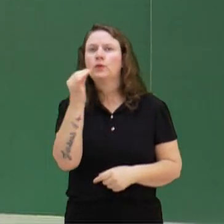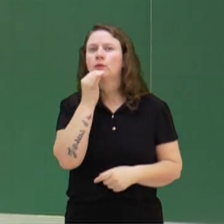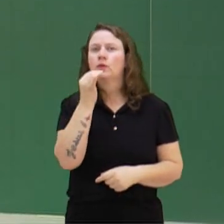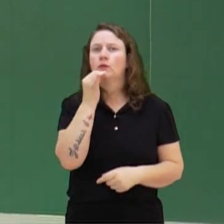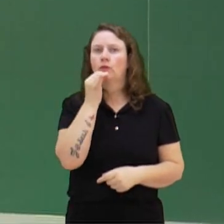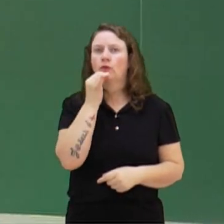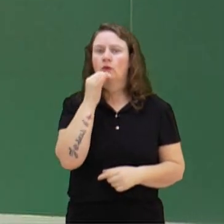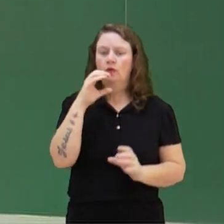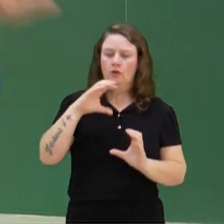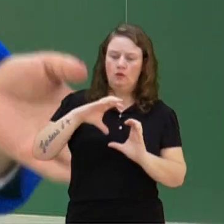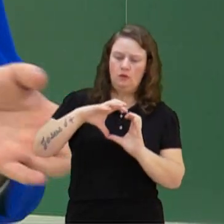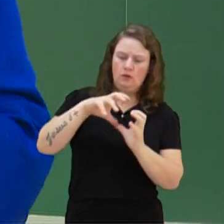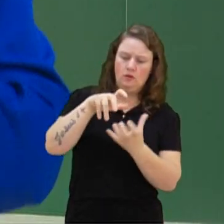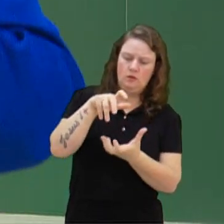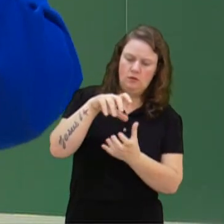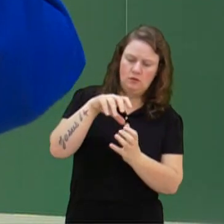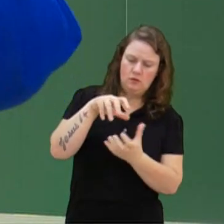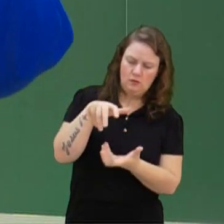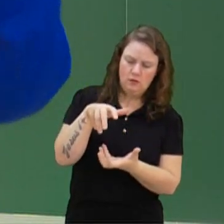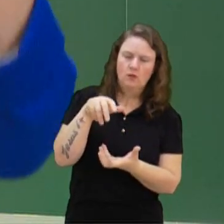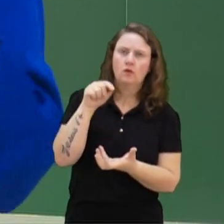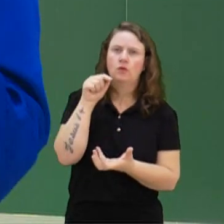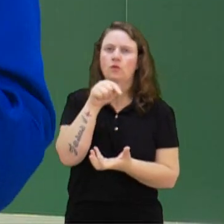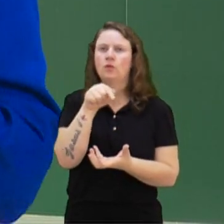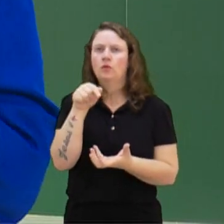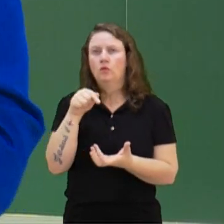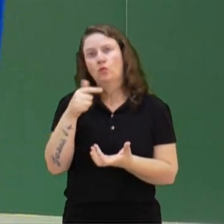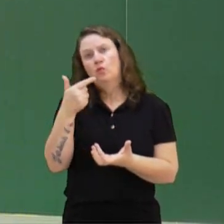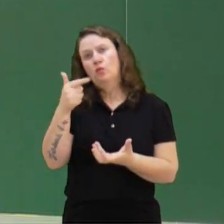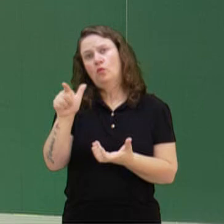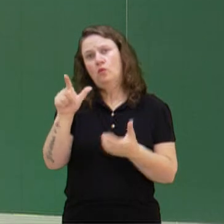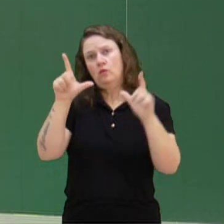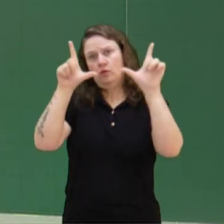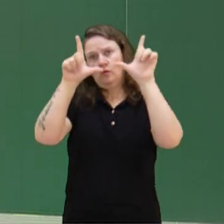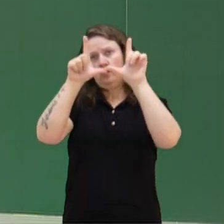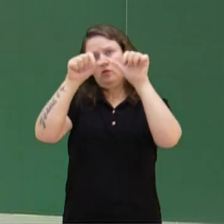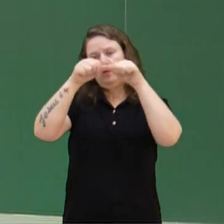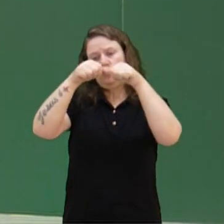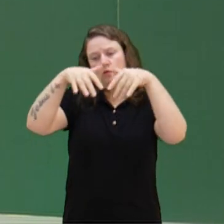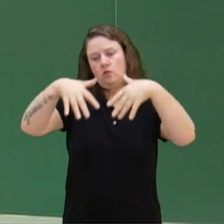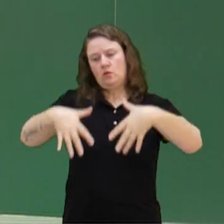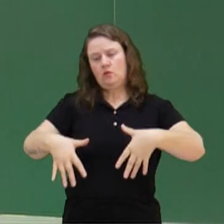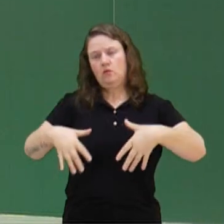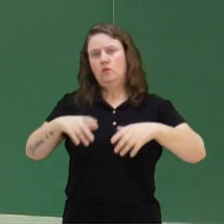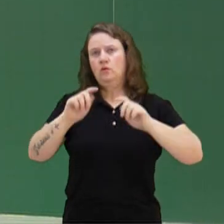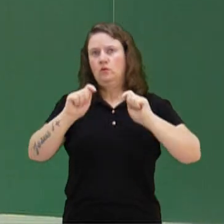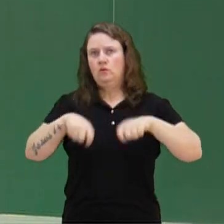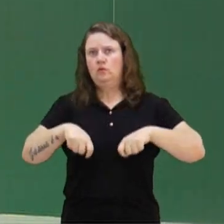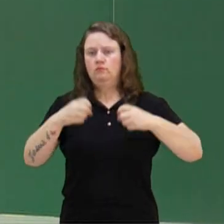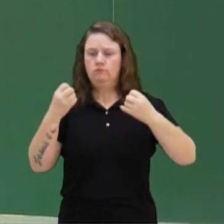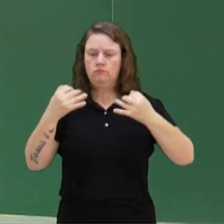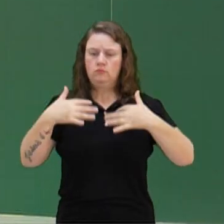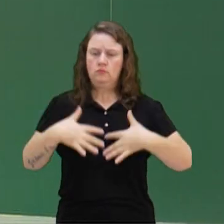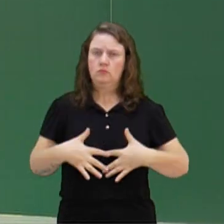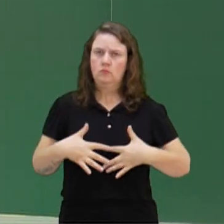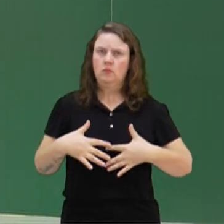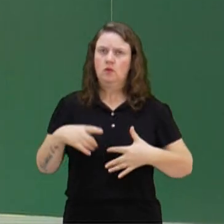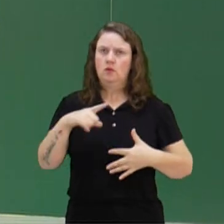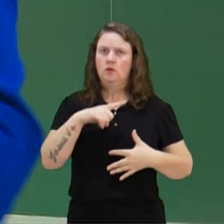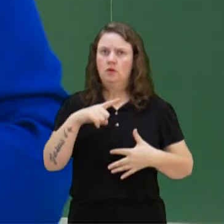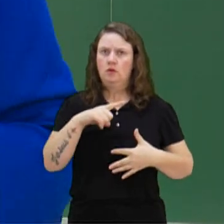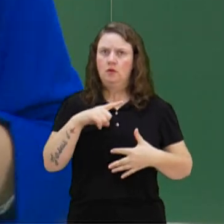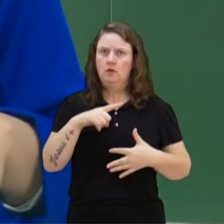planeta Terra, né? Se eu for trabalhar outro mapa, eu posso dizer o planeta Terra, ele inclui